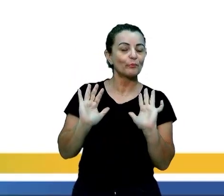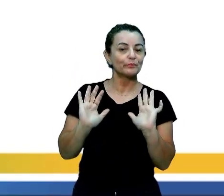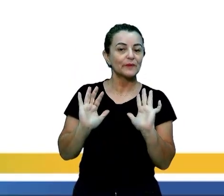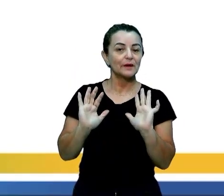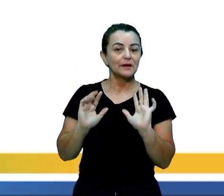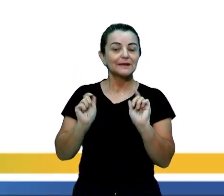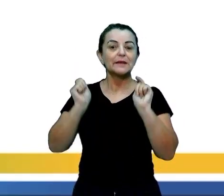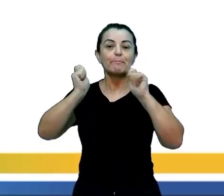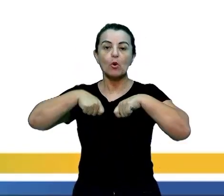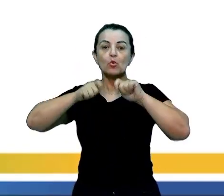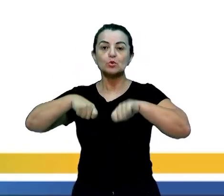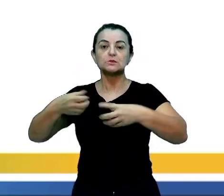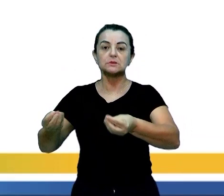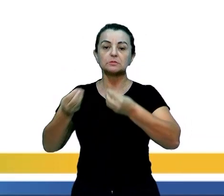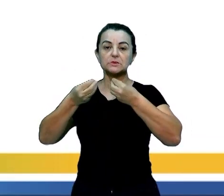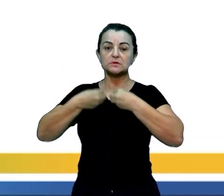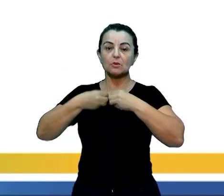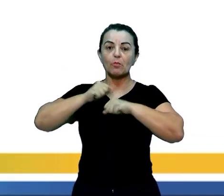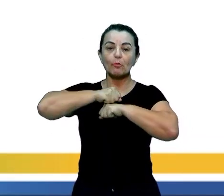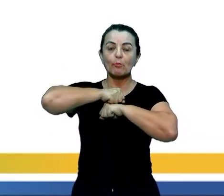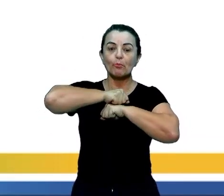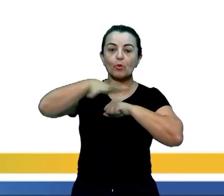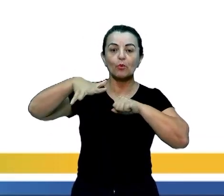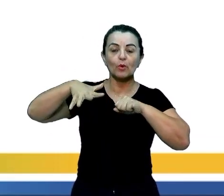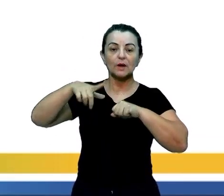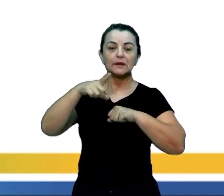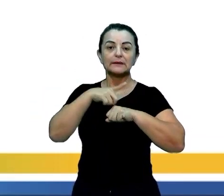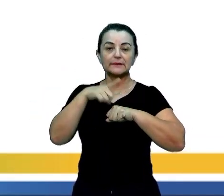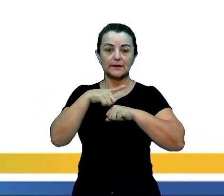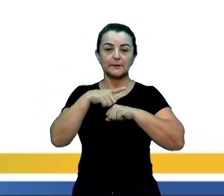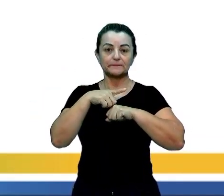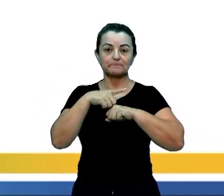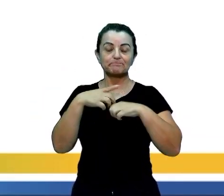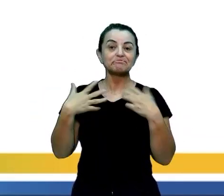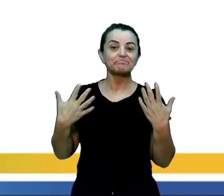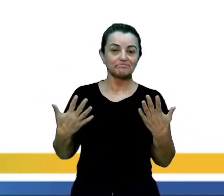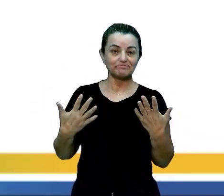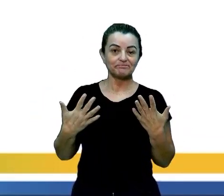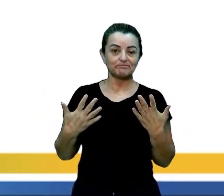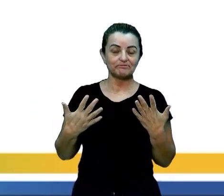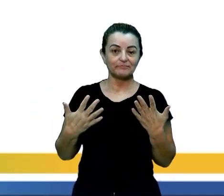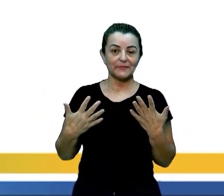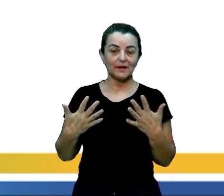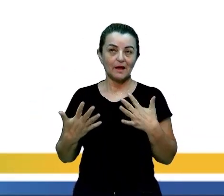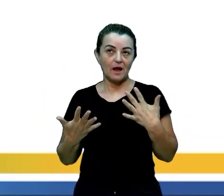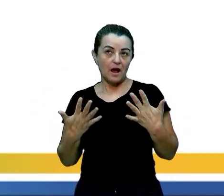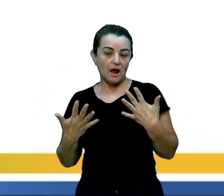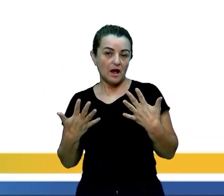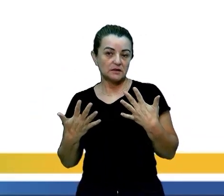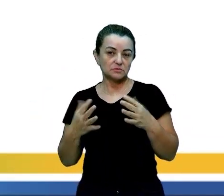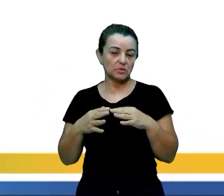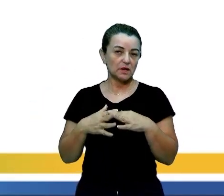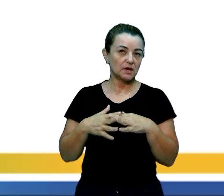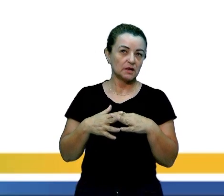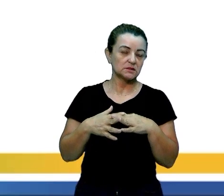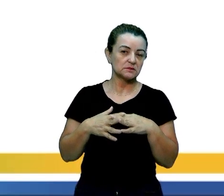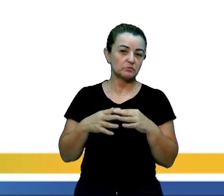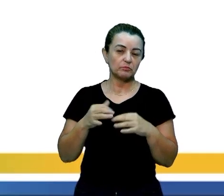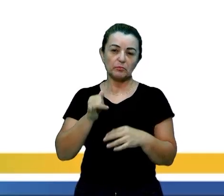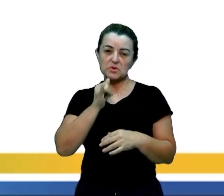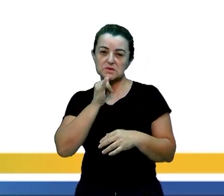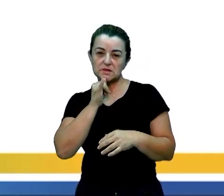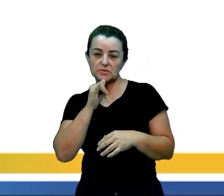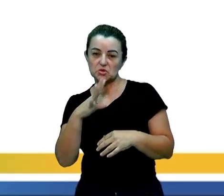essa possibilidade, essa disseminação de informações de maneira mais longínqua, né? Onde a